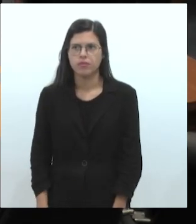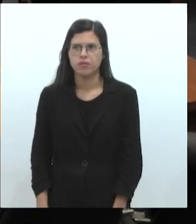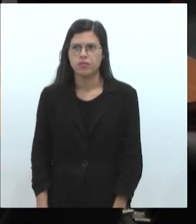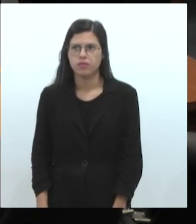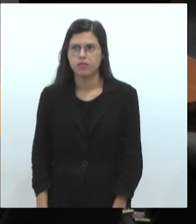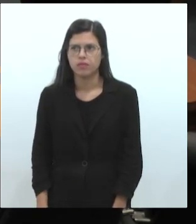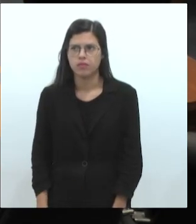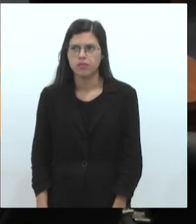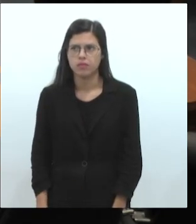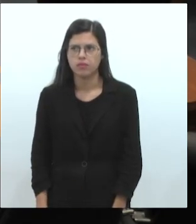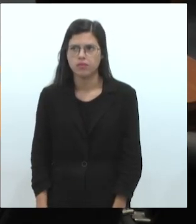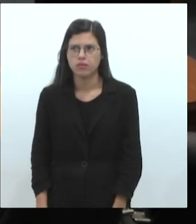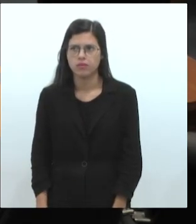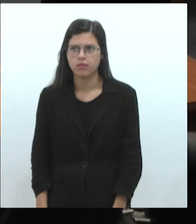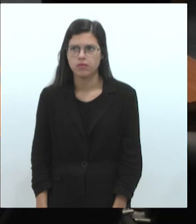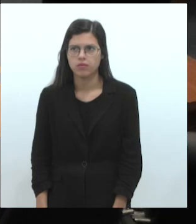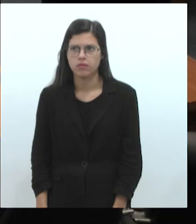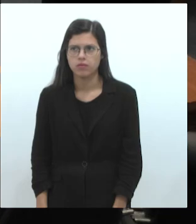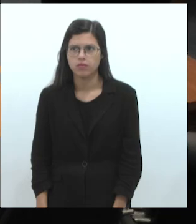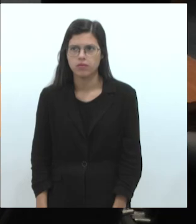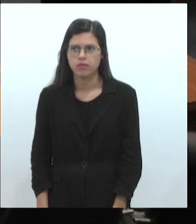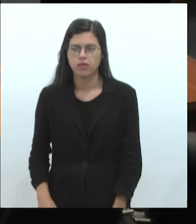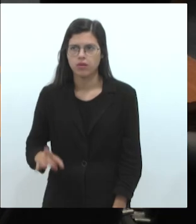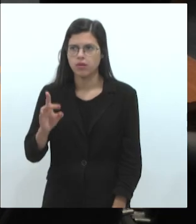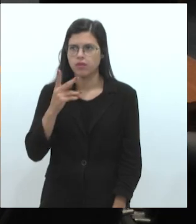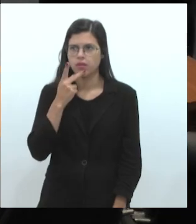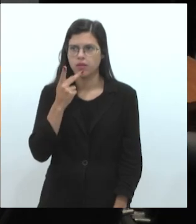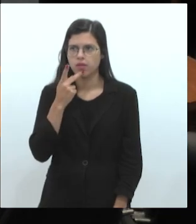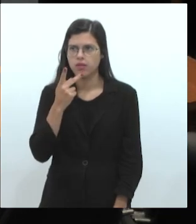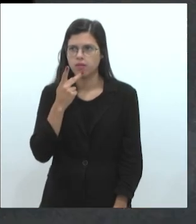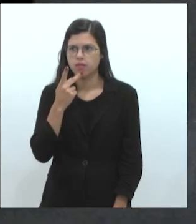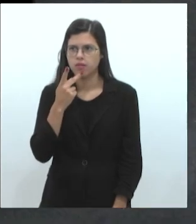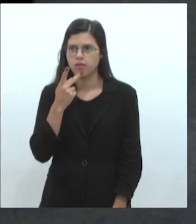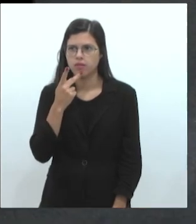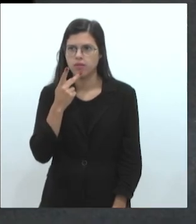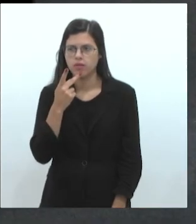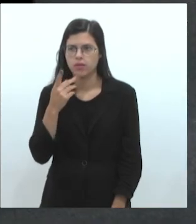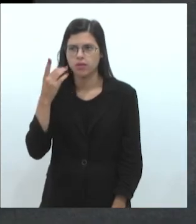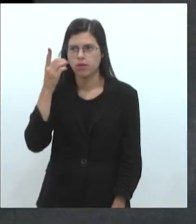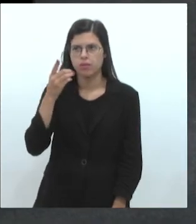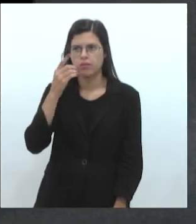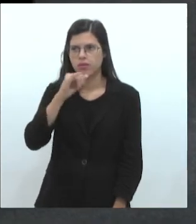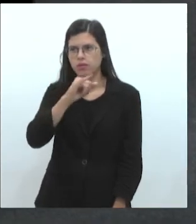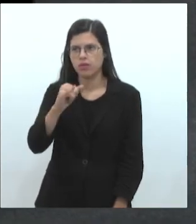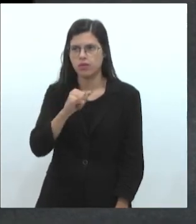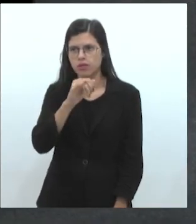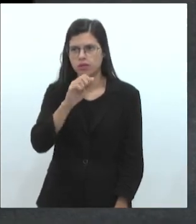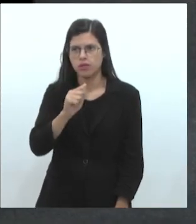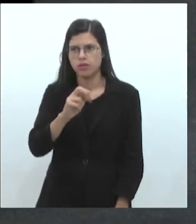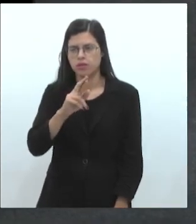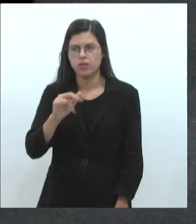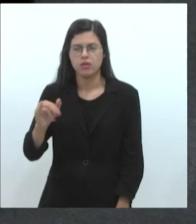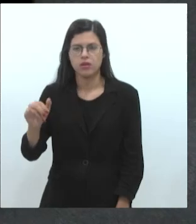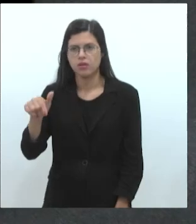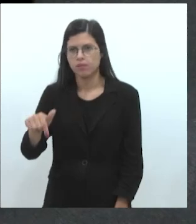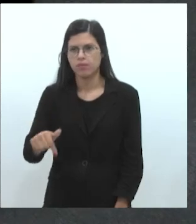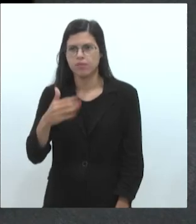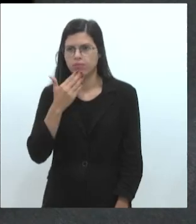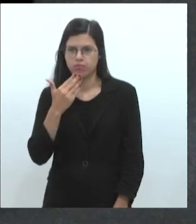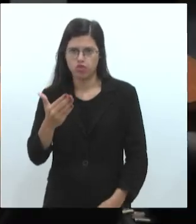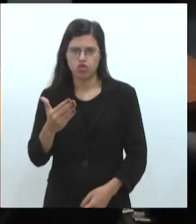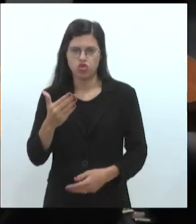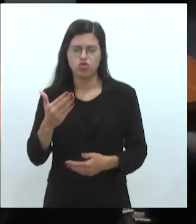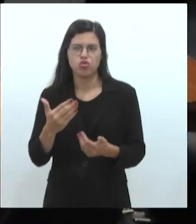O deputado Deixa Jari... eu só cantar aqui. O deputado Jari pediu a coautoria, o deputado Márcio Pacheco concordou também.